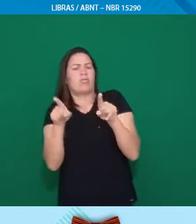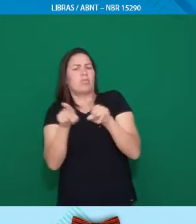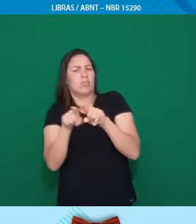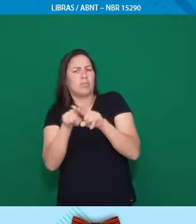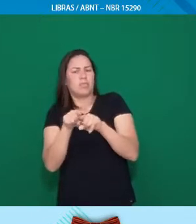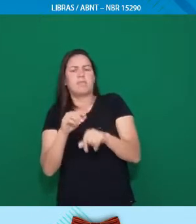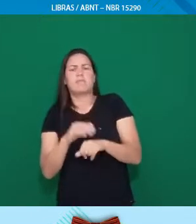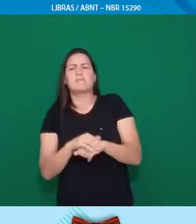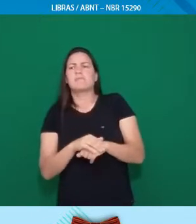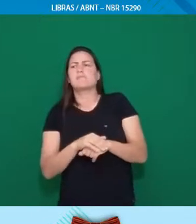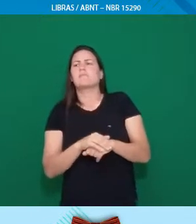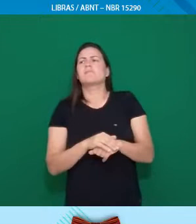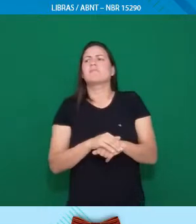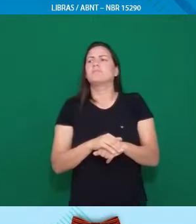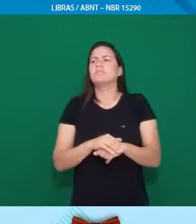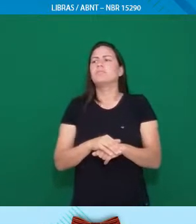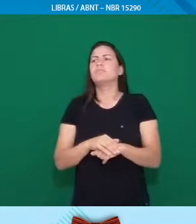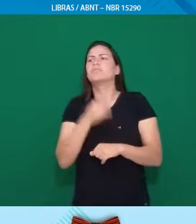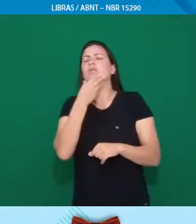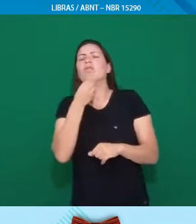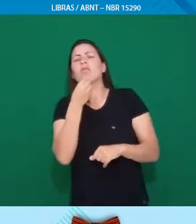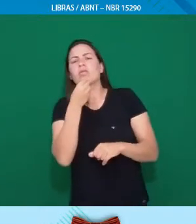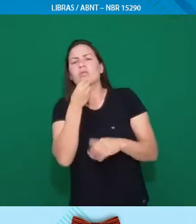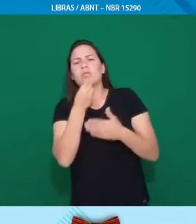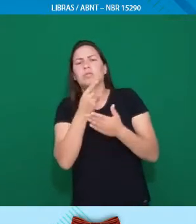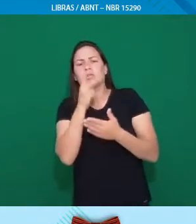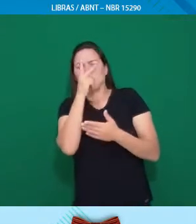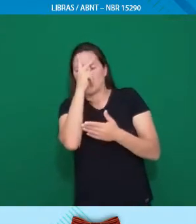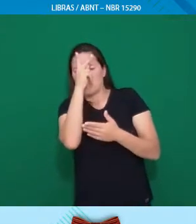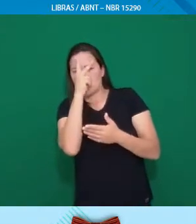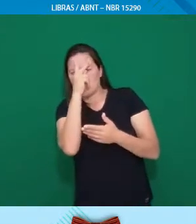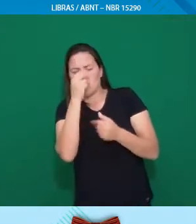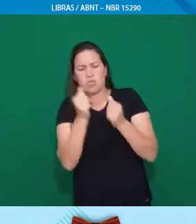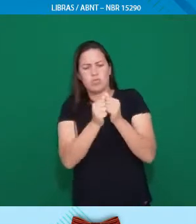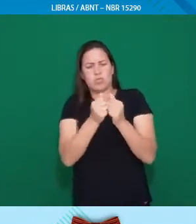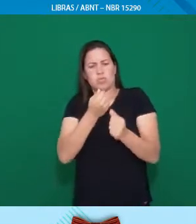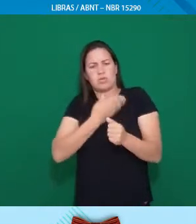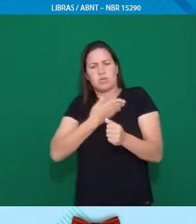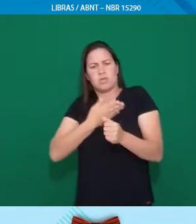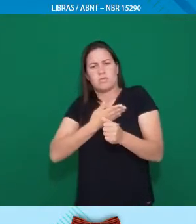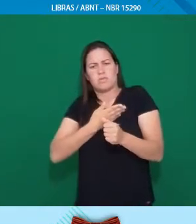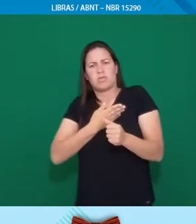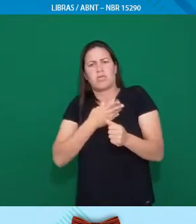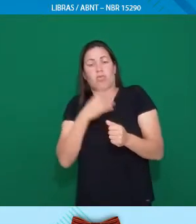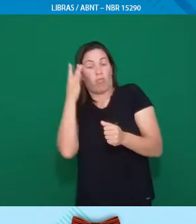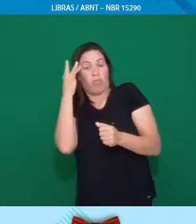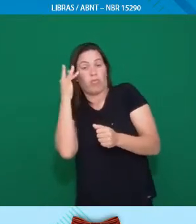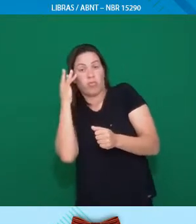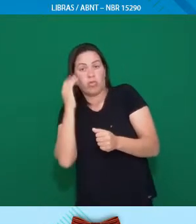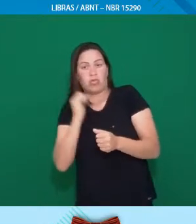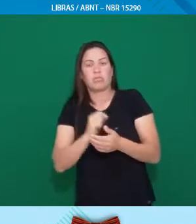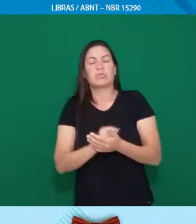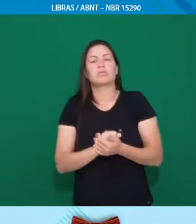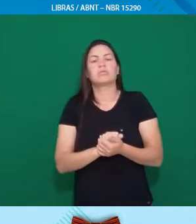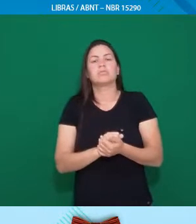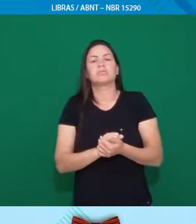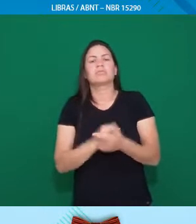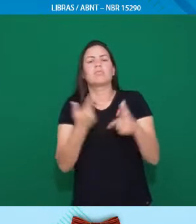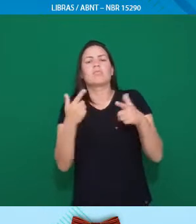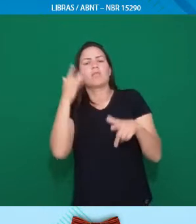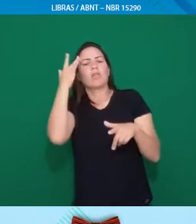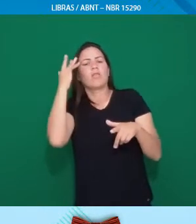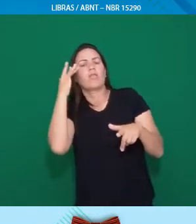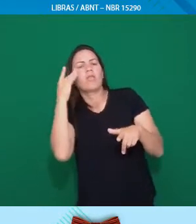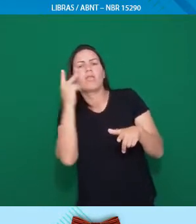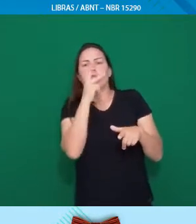passaram e ele também ele não rapaz que buscar reforços com os outros parceiro Então veja então